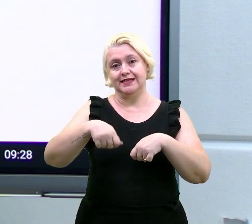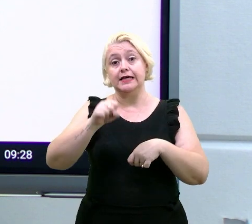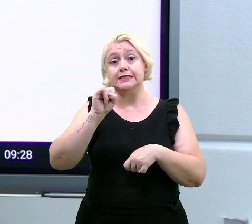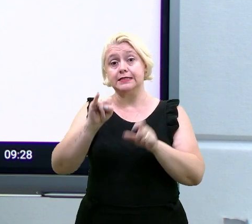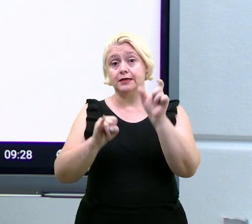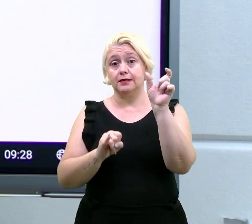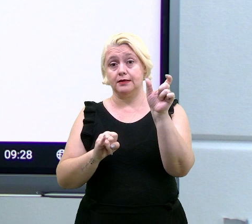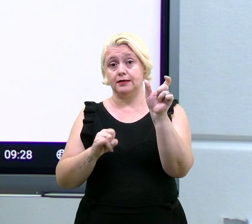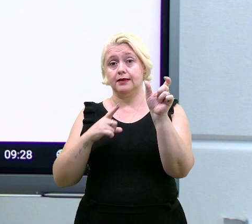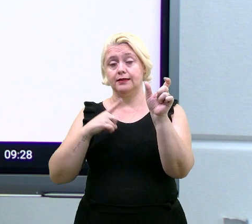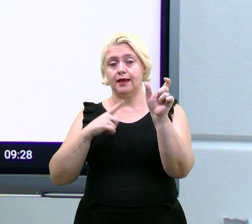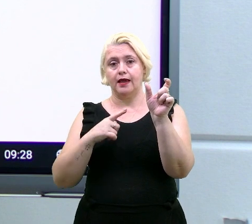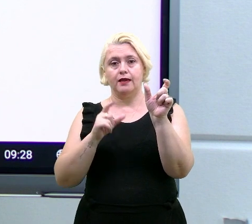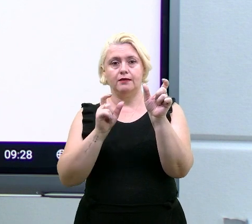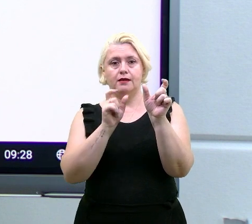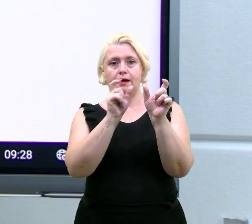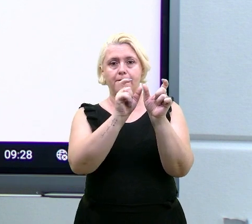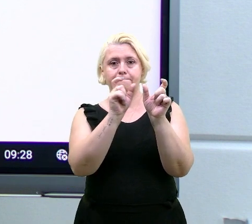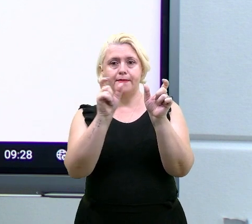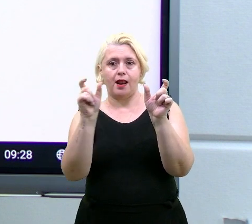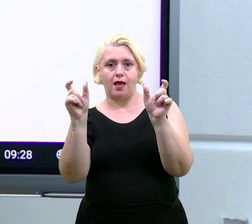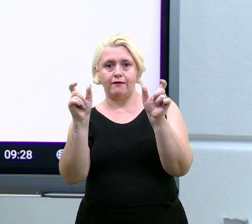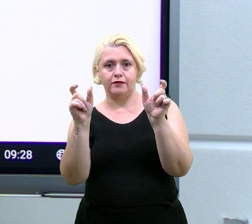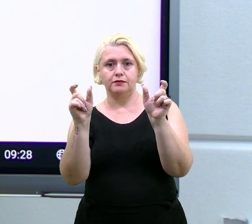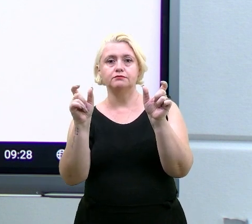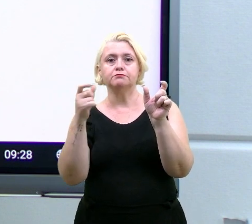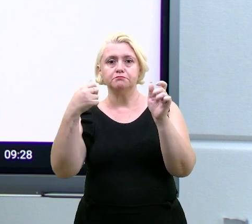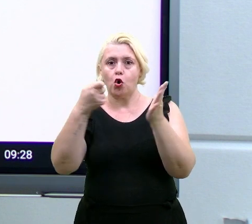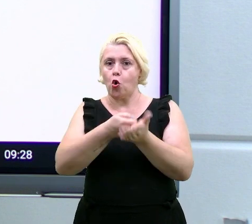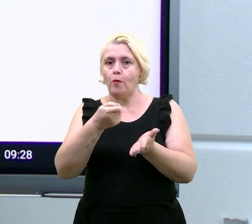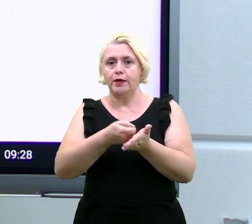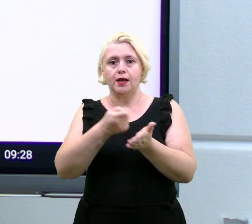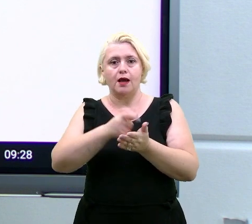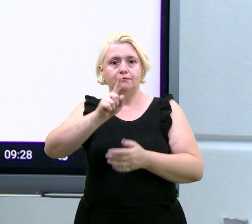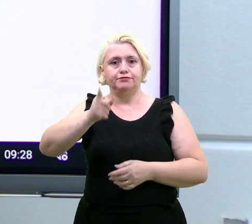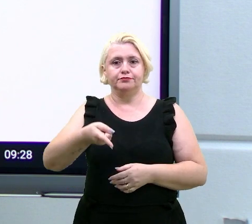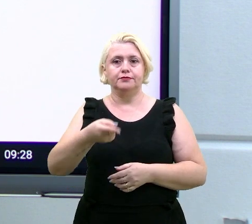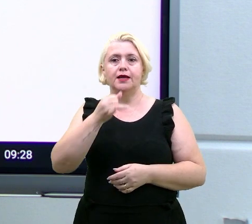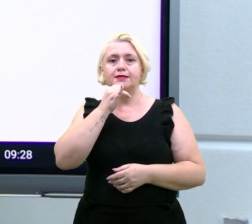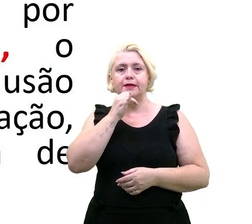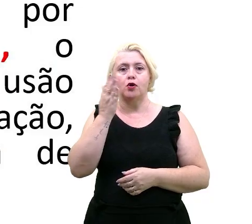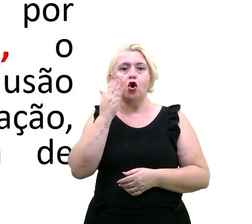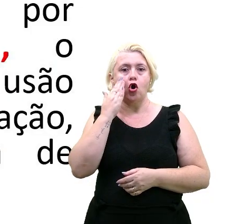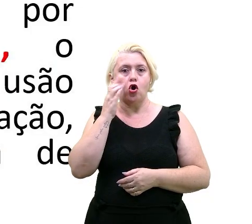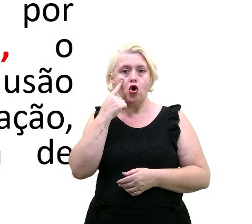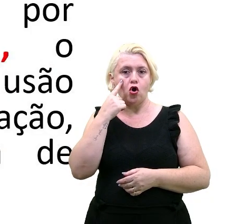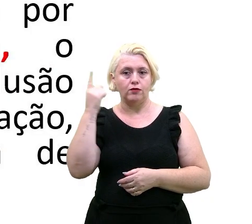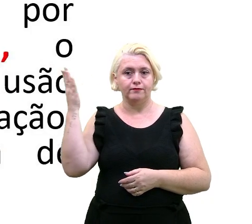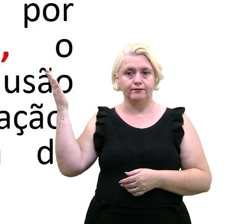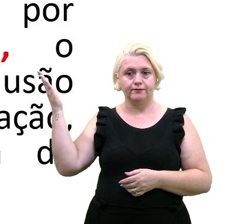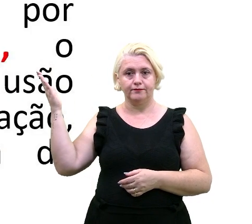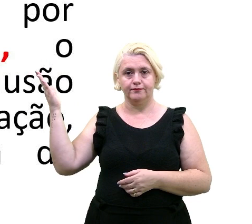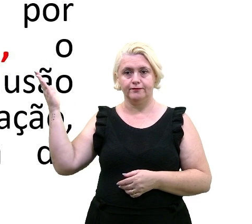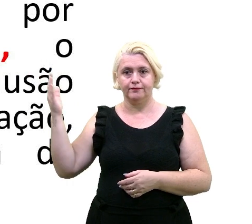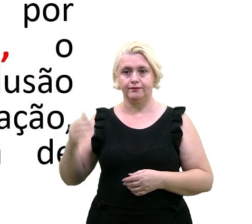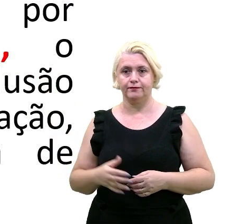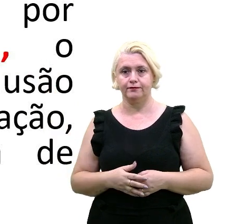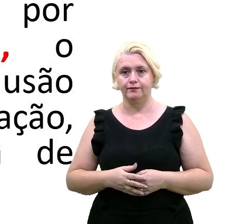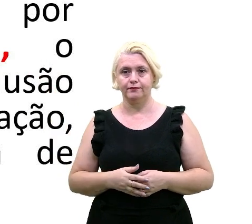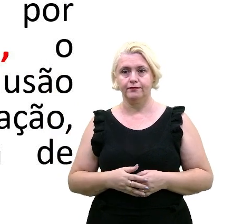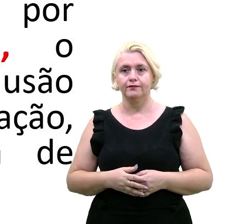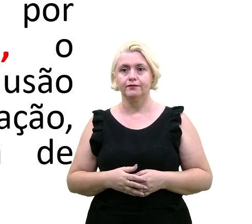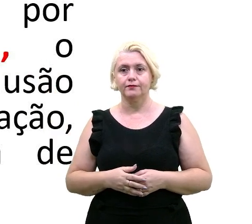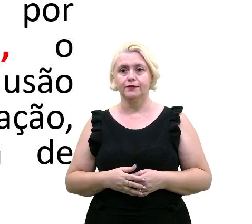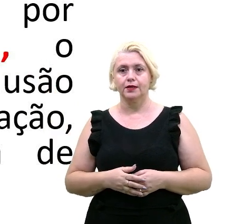tiver três palavras é obrigatória a vírgula então nós temos no segundo exemplo olha aqui Acompanha comigo na tela a